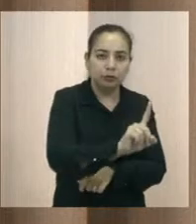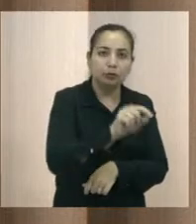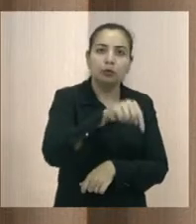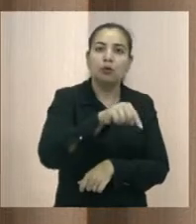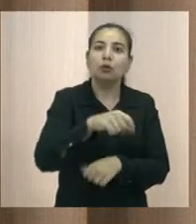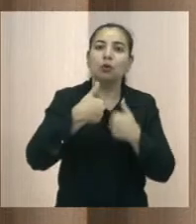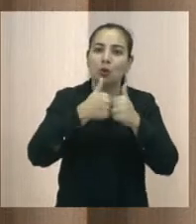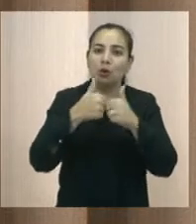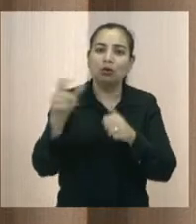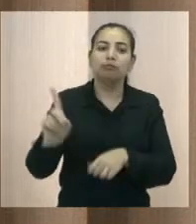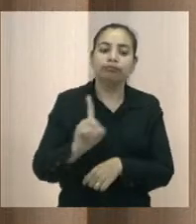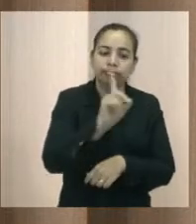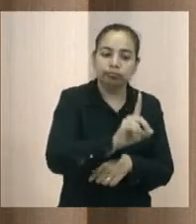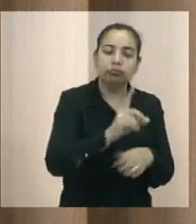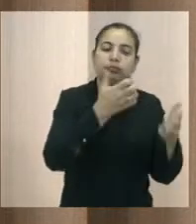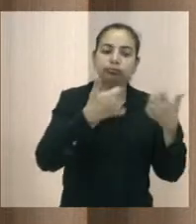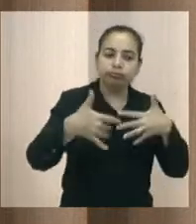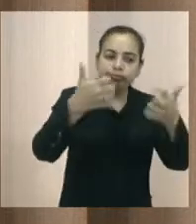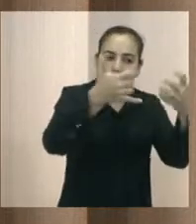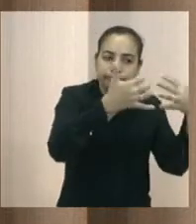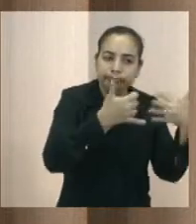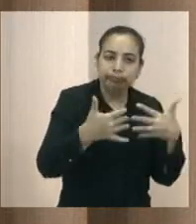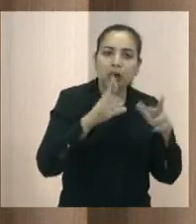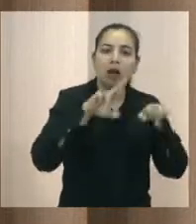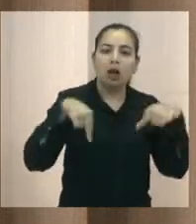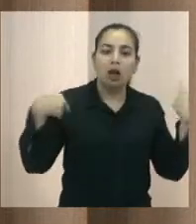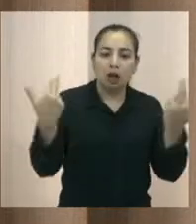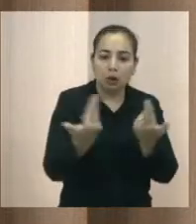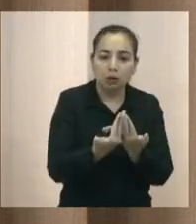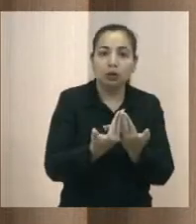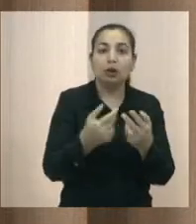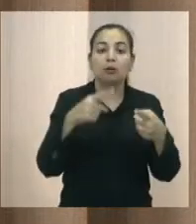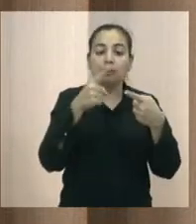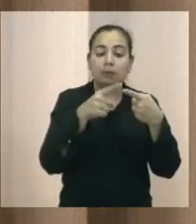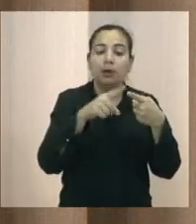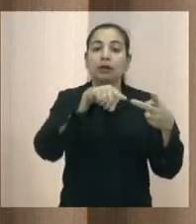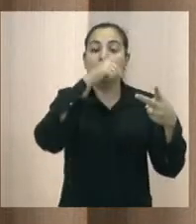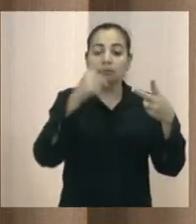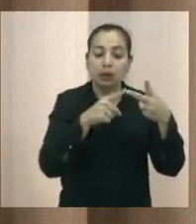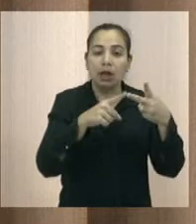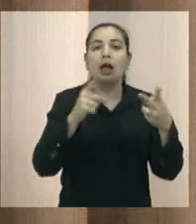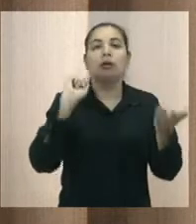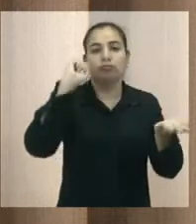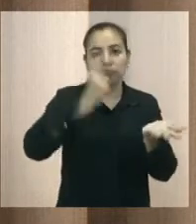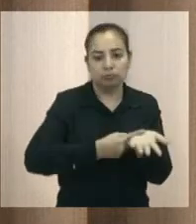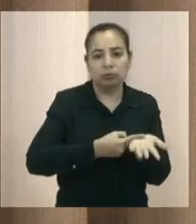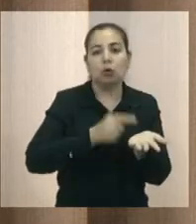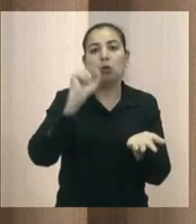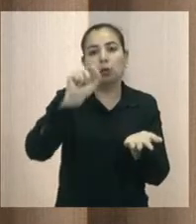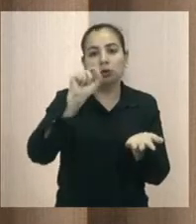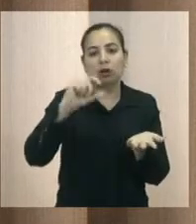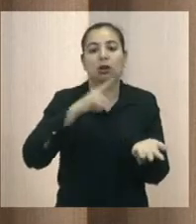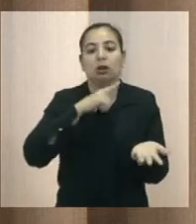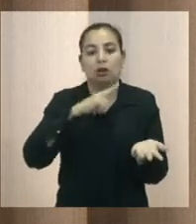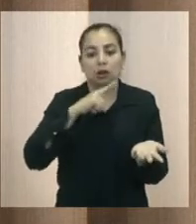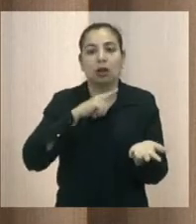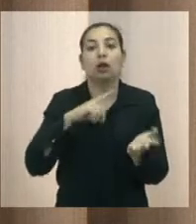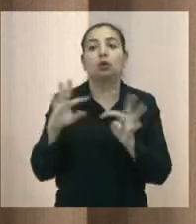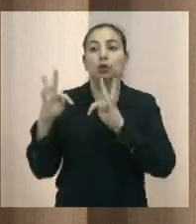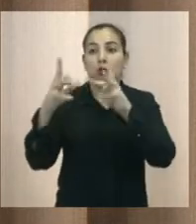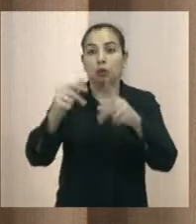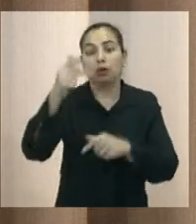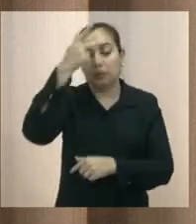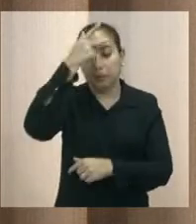saiu de lá dessa reunião, depois de uma segunda reunião, com o compromisso de assegurar que todos